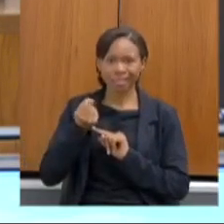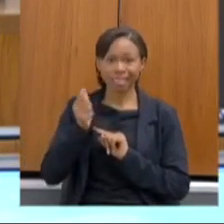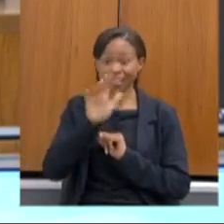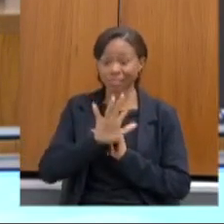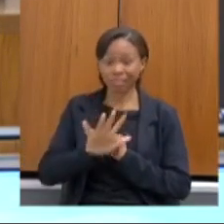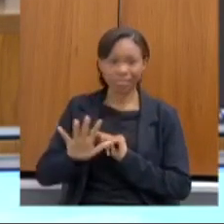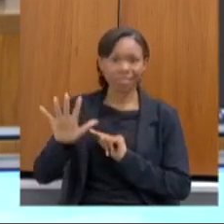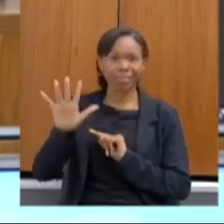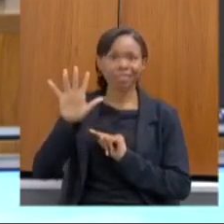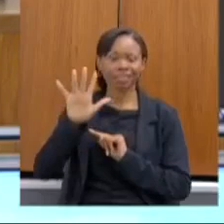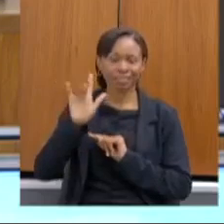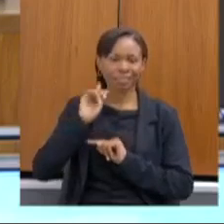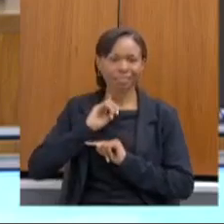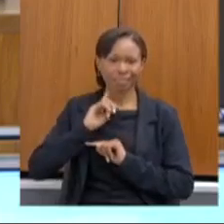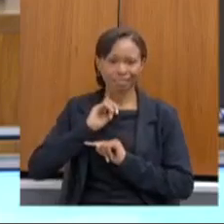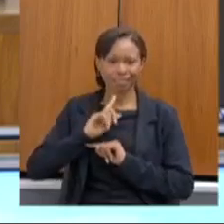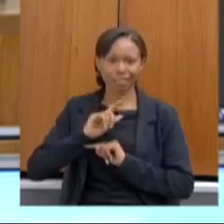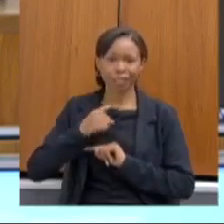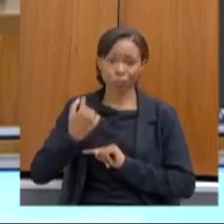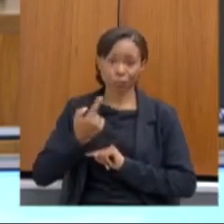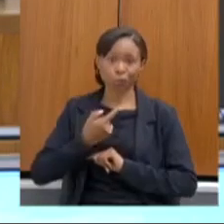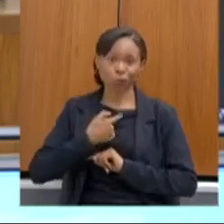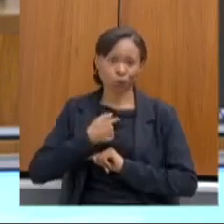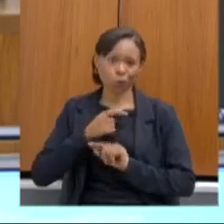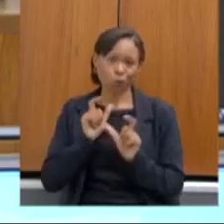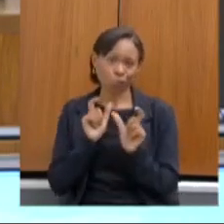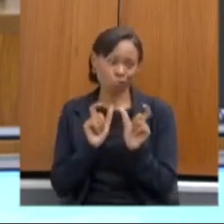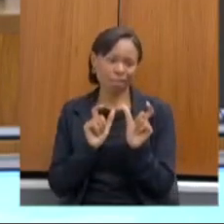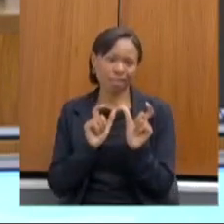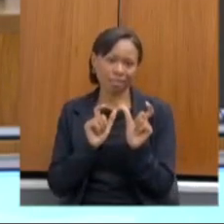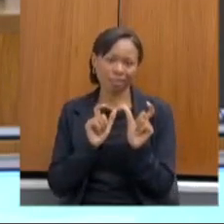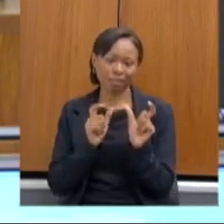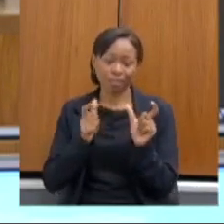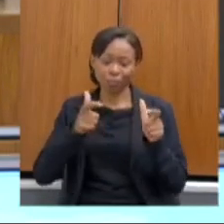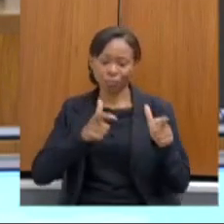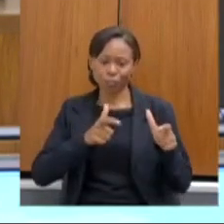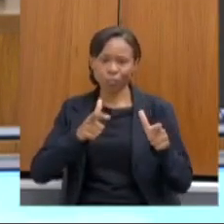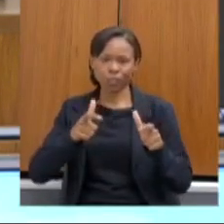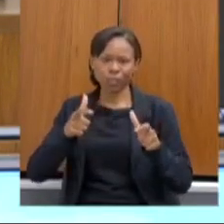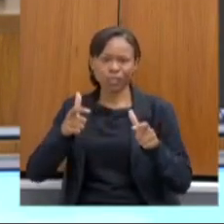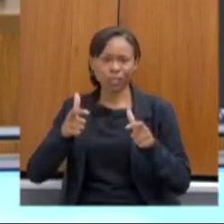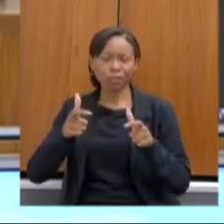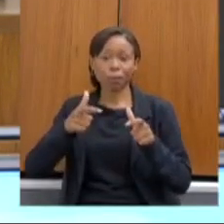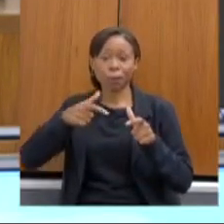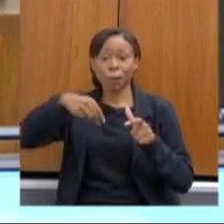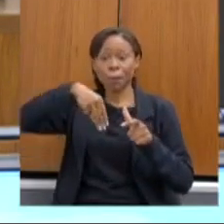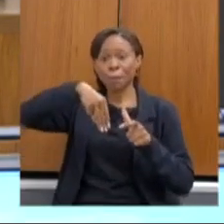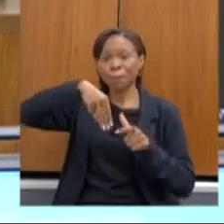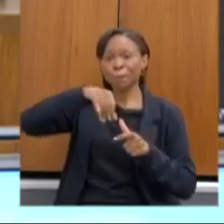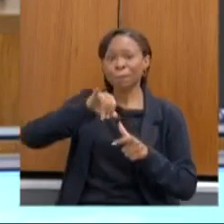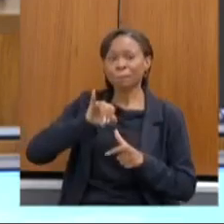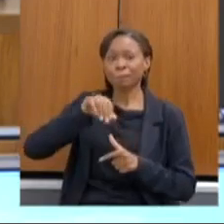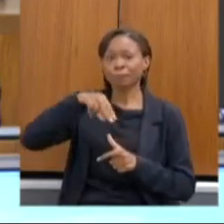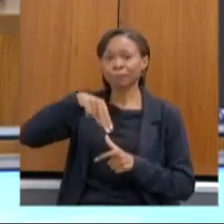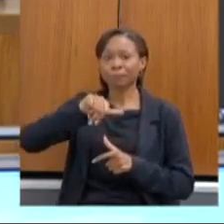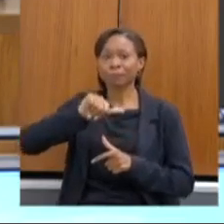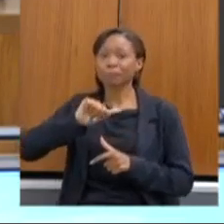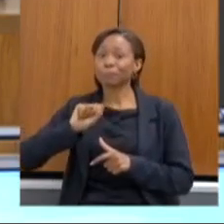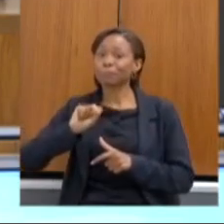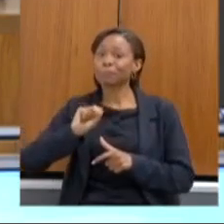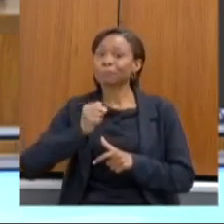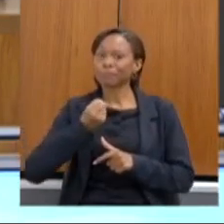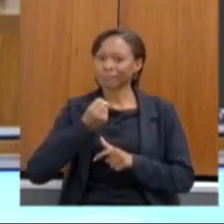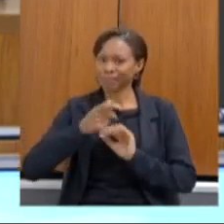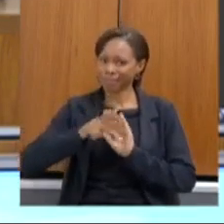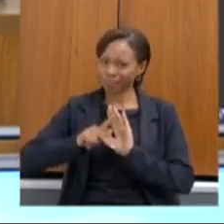profissão no nosso pronome aí né enquanto nascidos aqui no estado é somos